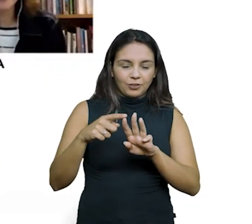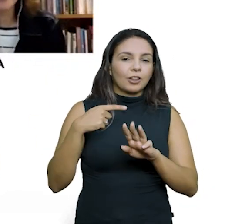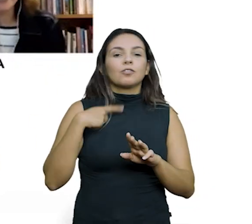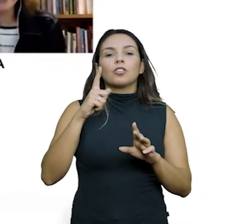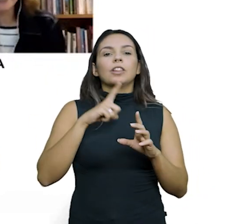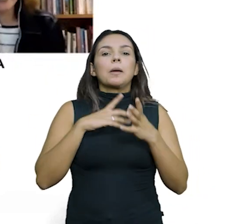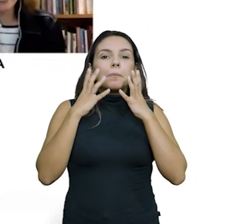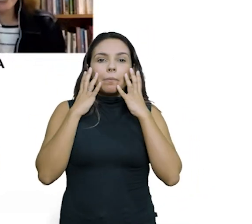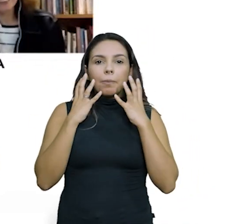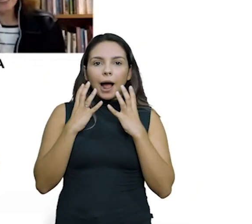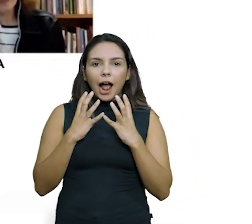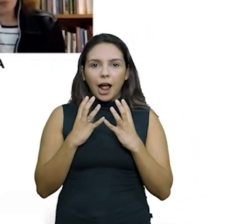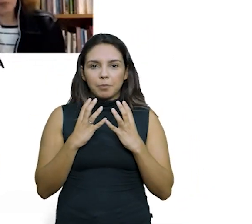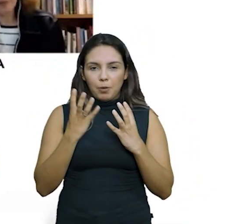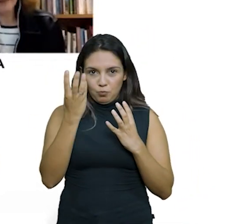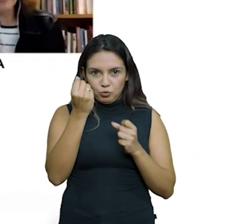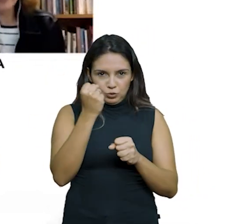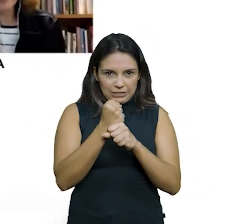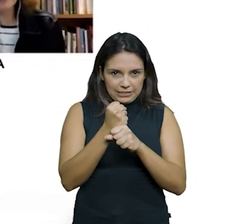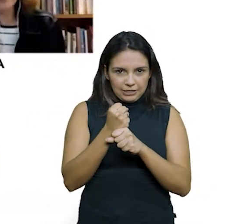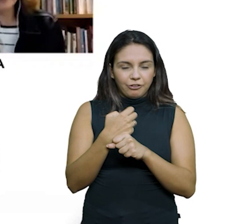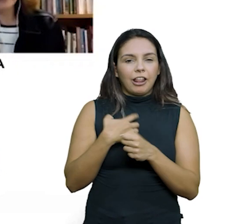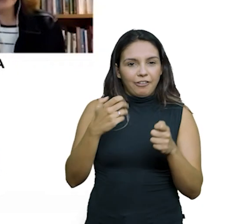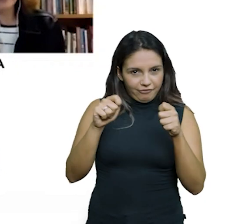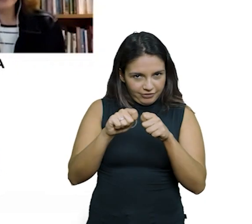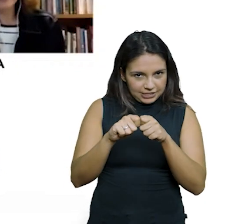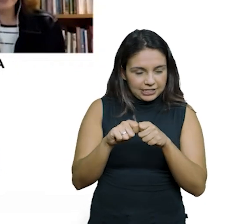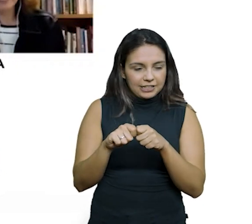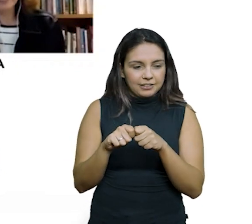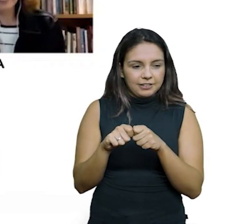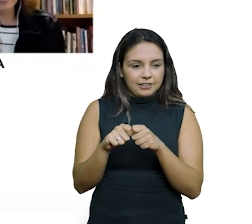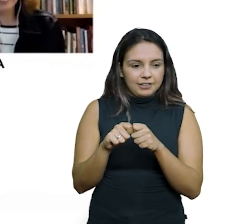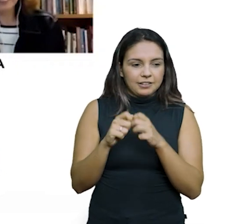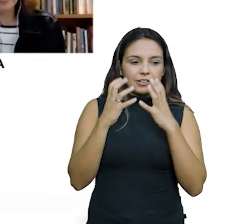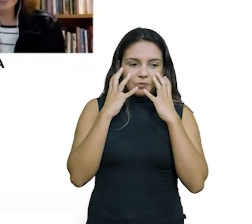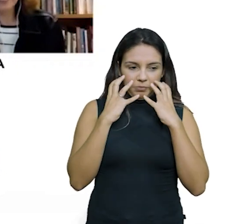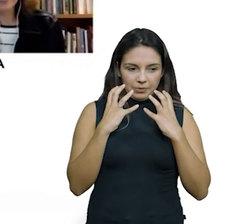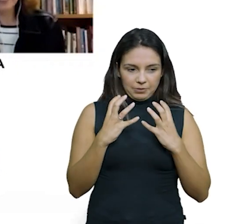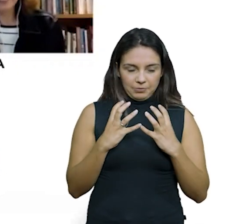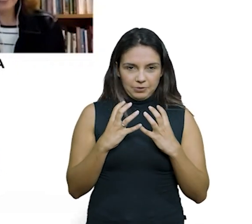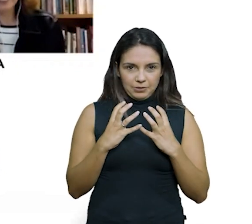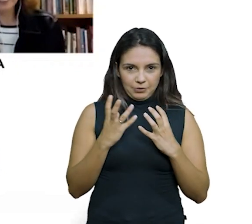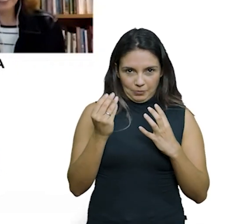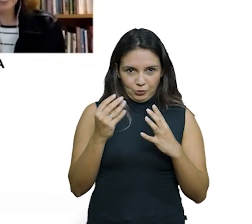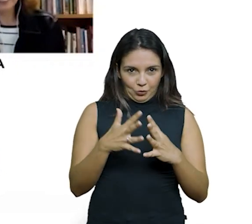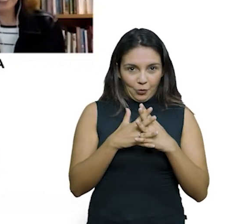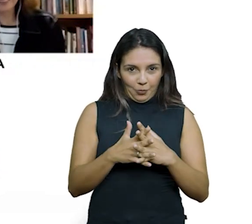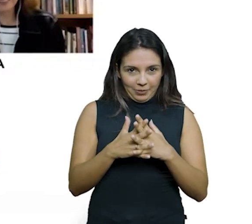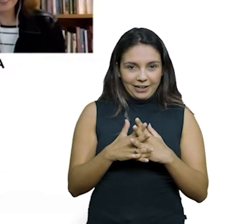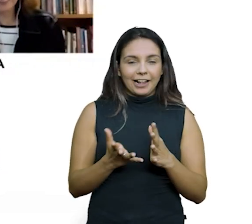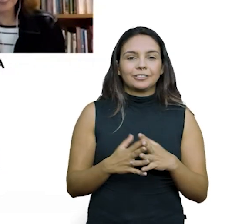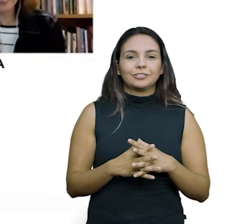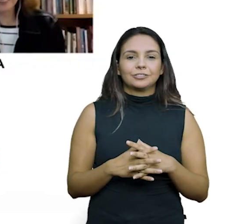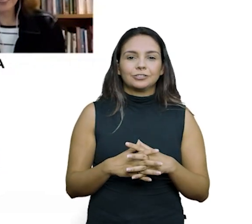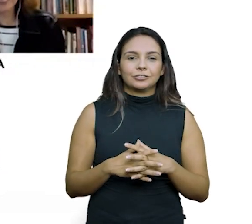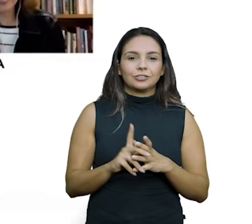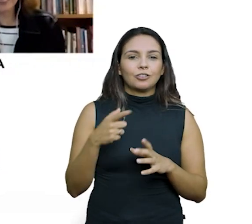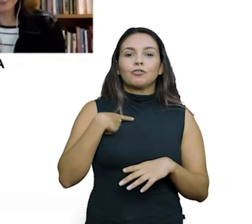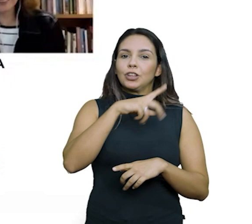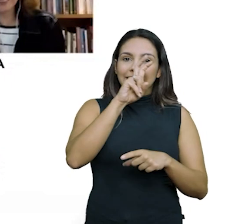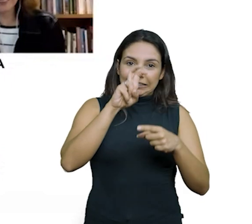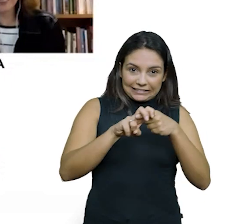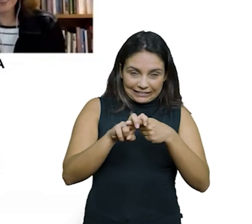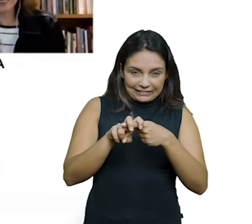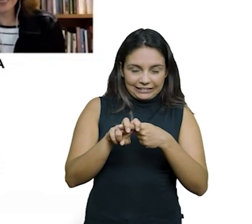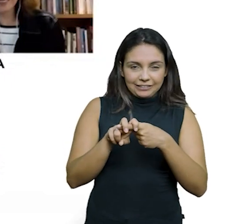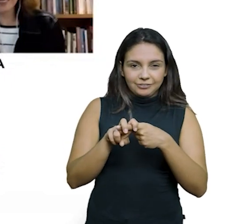barba, eu tenho barba há muitos anos, eu não fui fazer porque eu queria fazer, porque realmente a barba é um elemento complicador aí. Mas eu não vou sentar